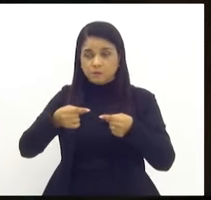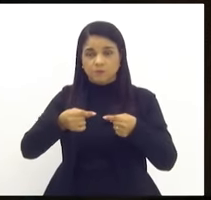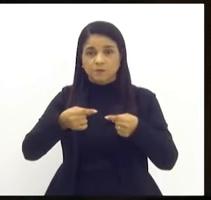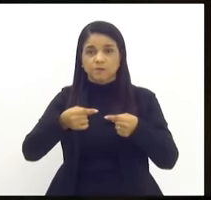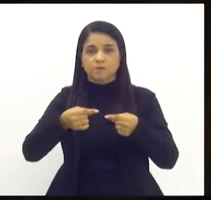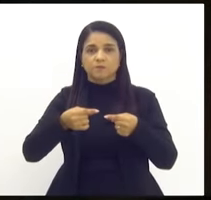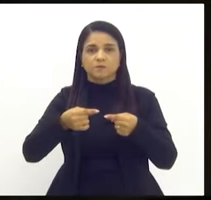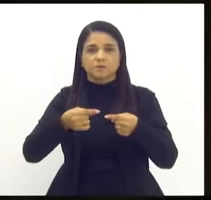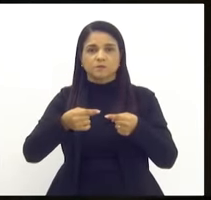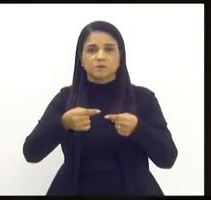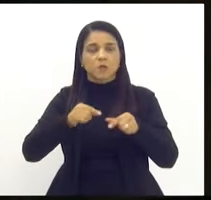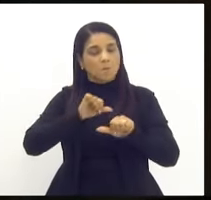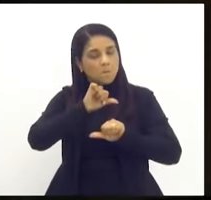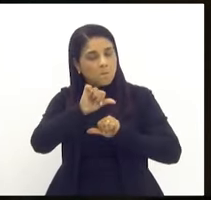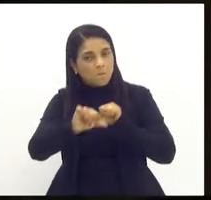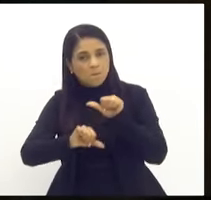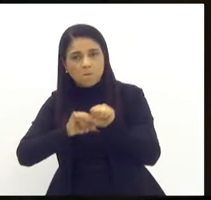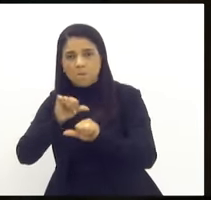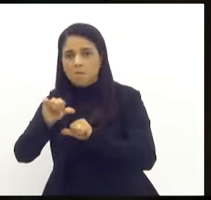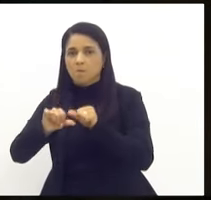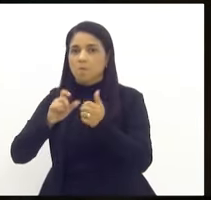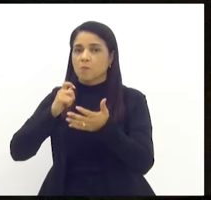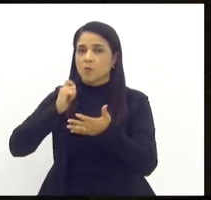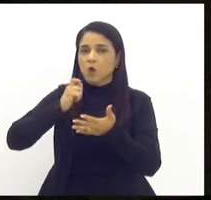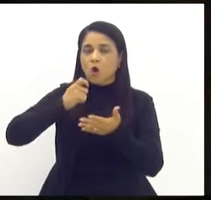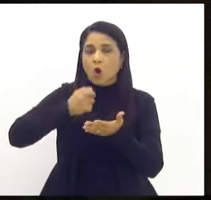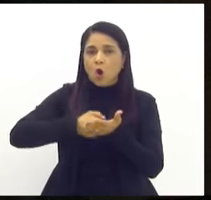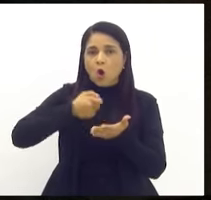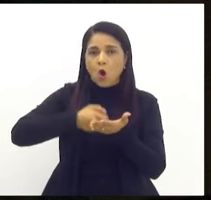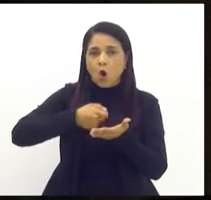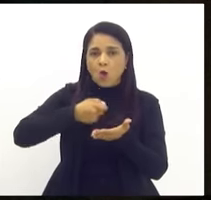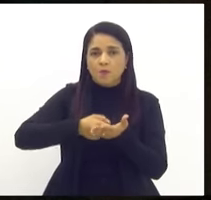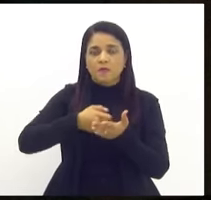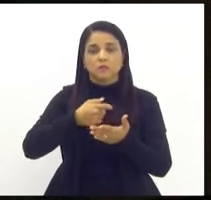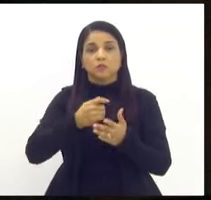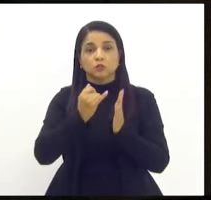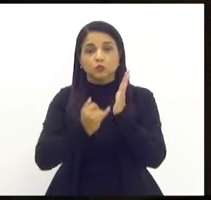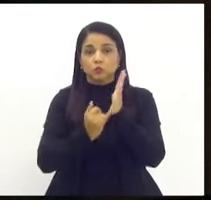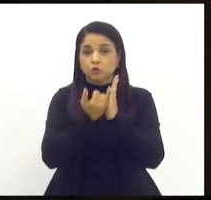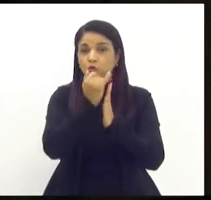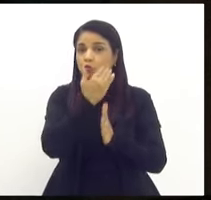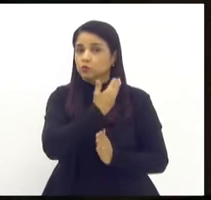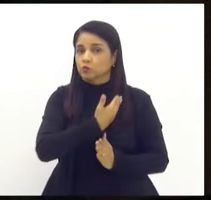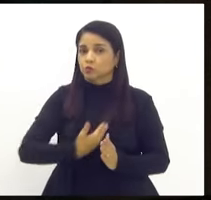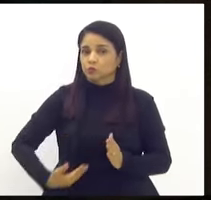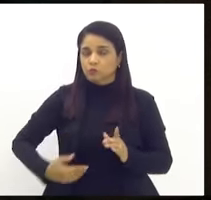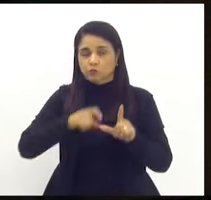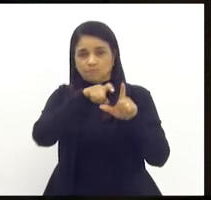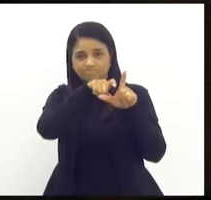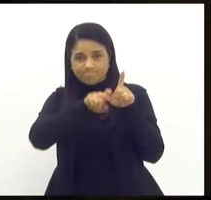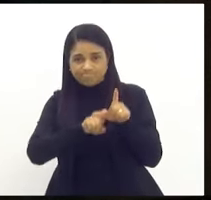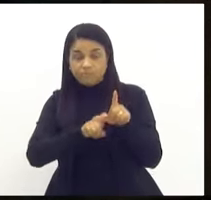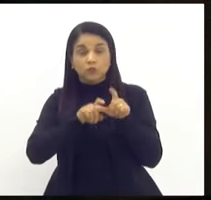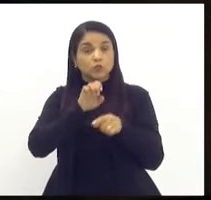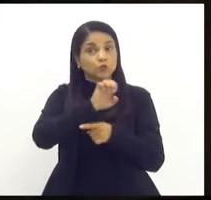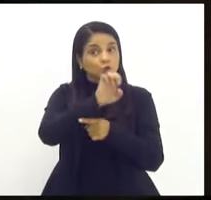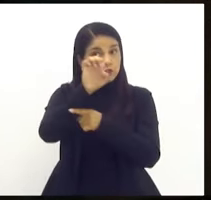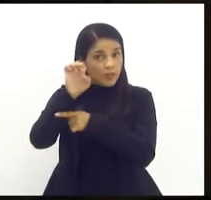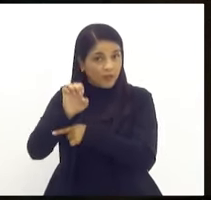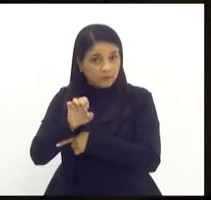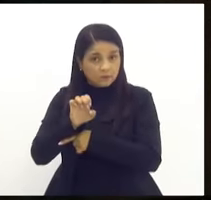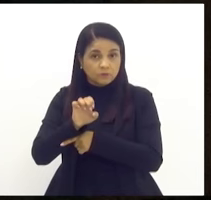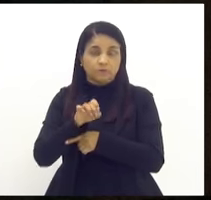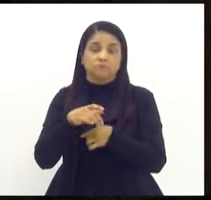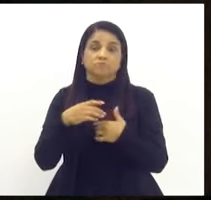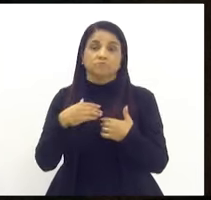eh modificação da cobrança dos juros da dívida pública Dois Estados Então queria solicitar vossa